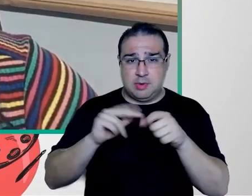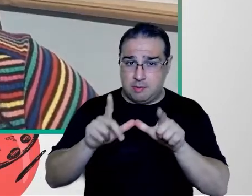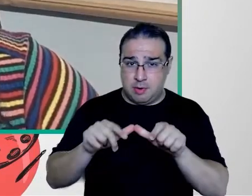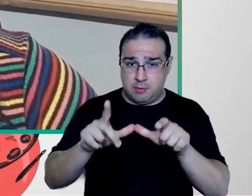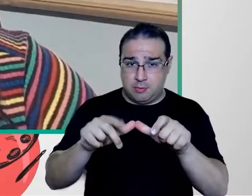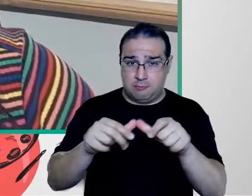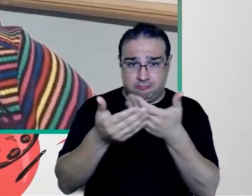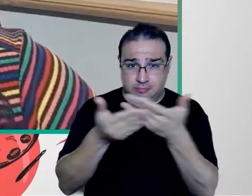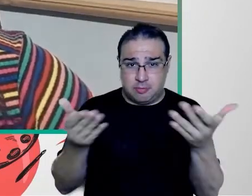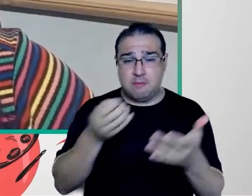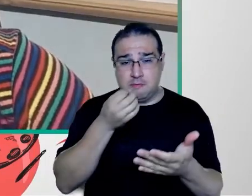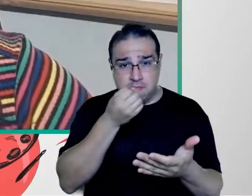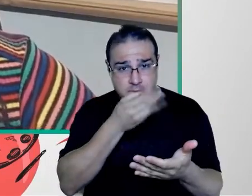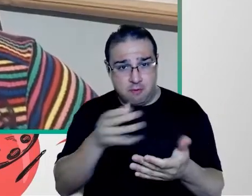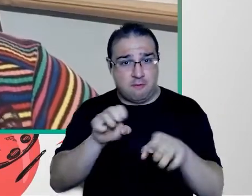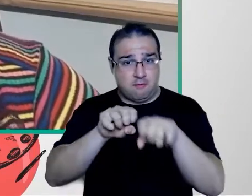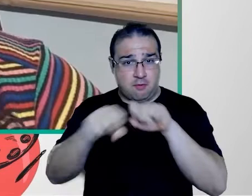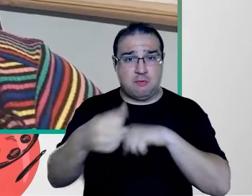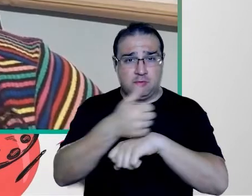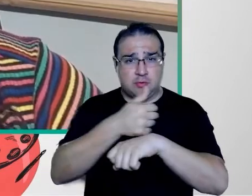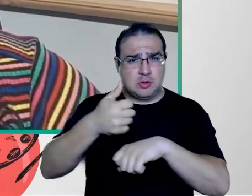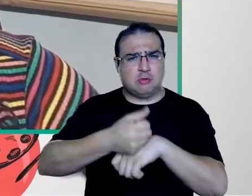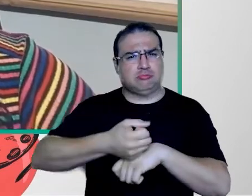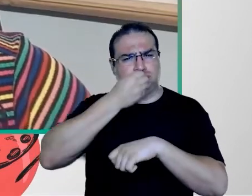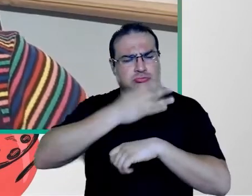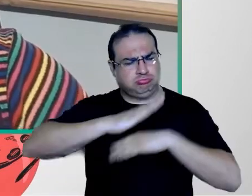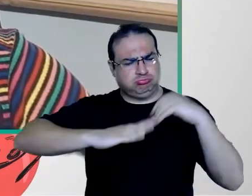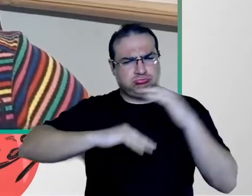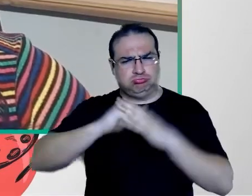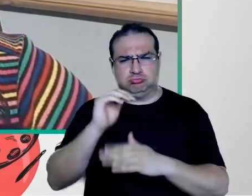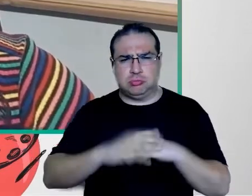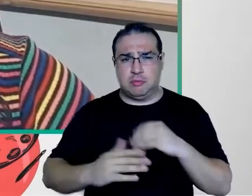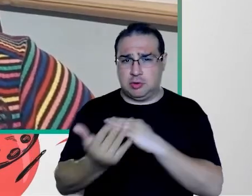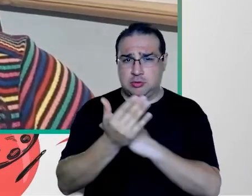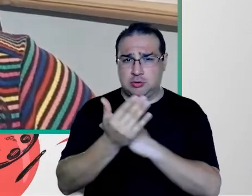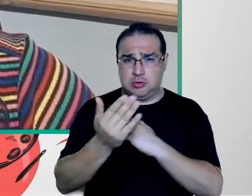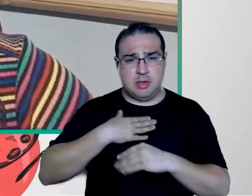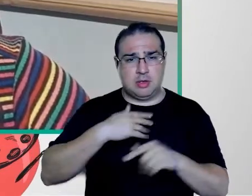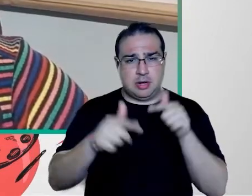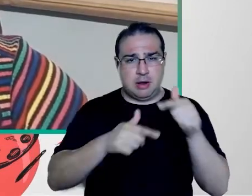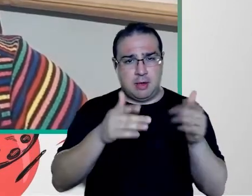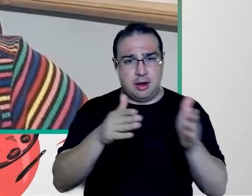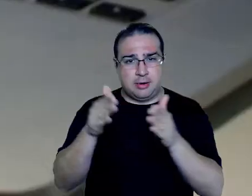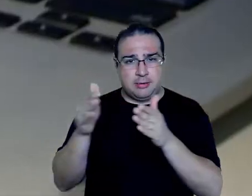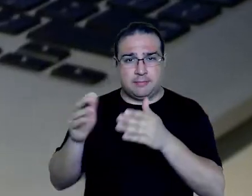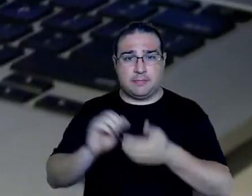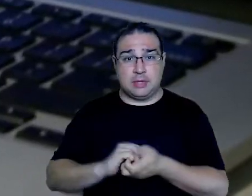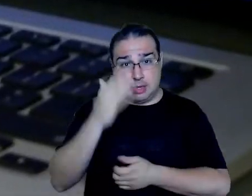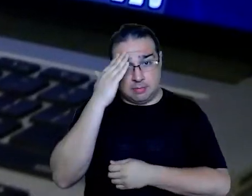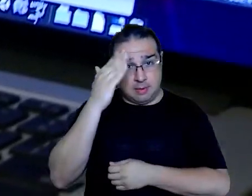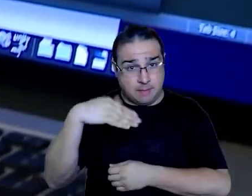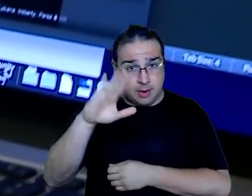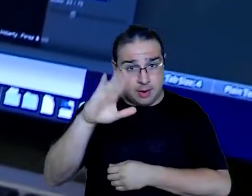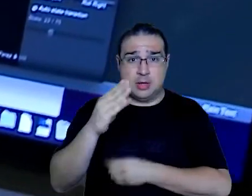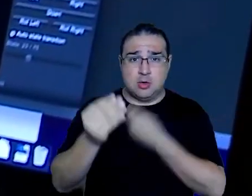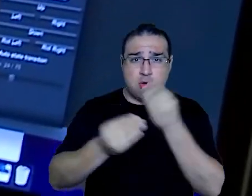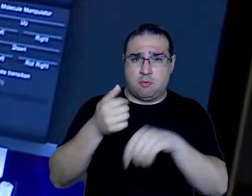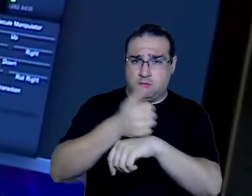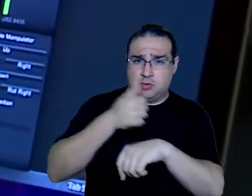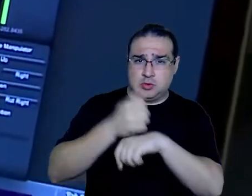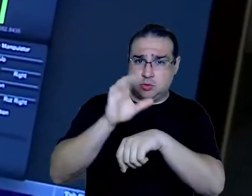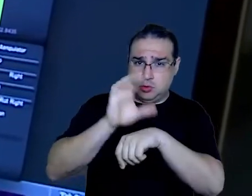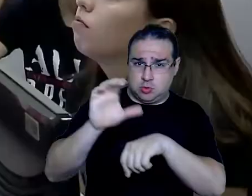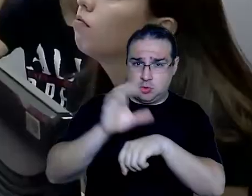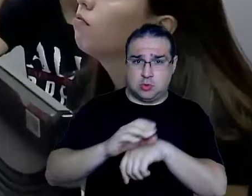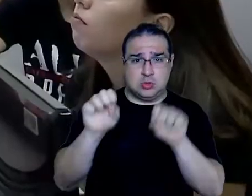Bauru. Ele forma profissionais extremamente qualificados e me ajudou muito na minha jornada. Para saber mais sobre a